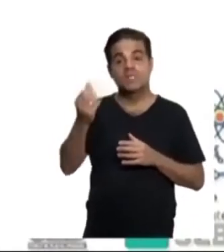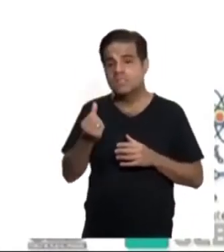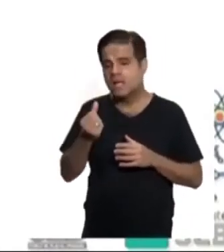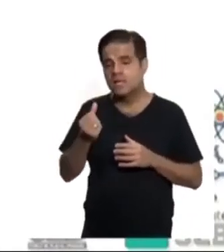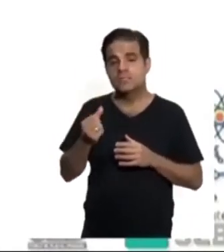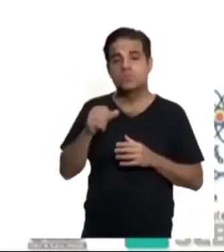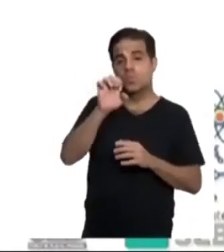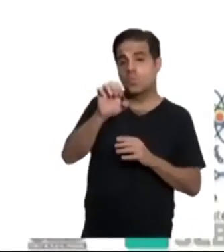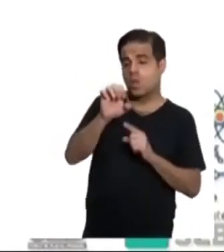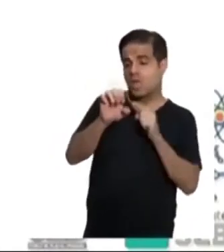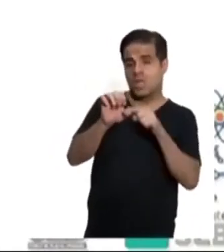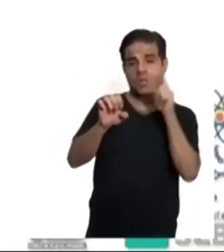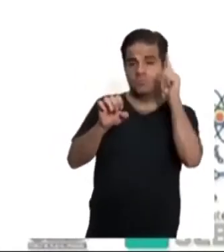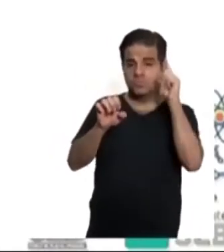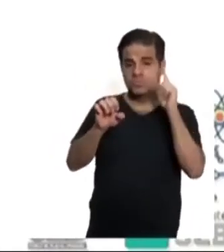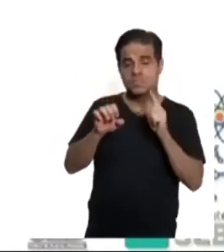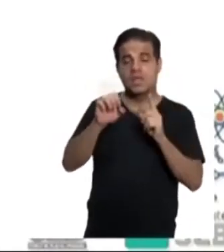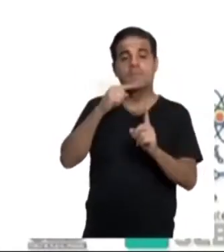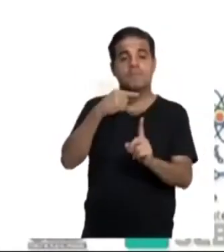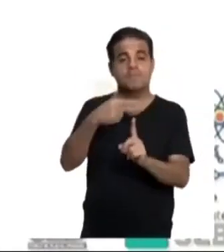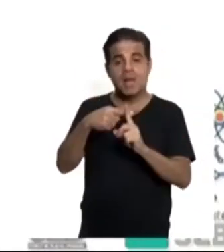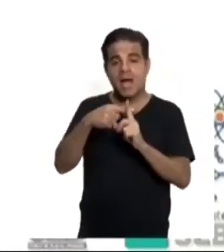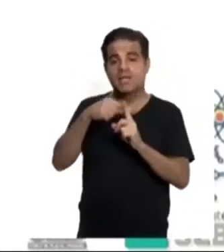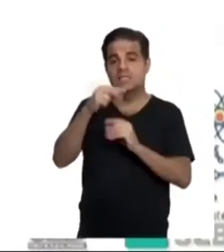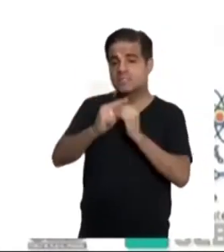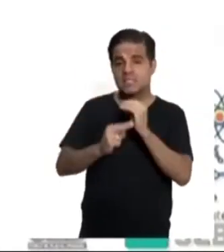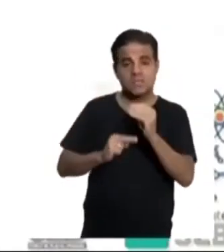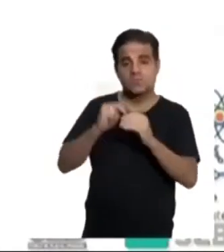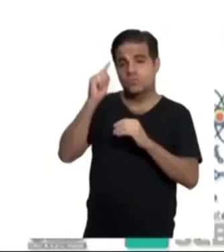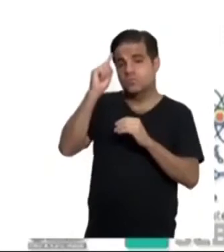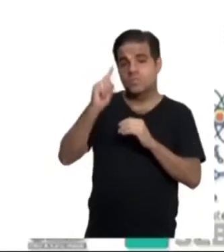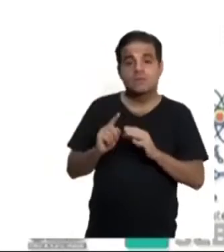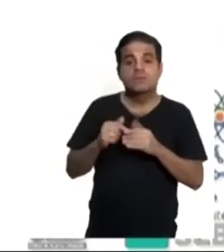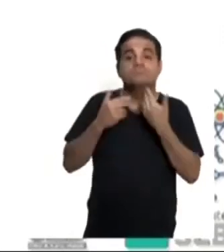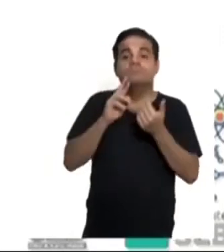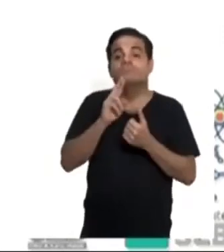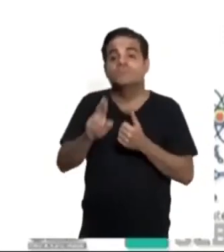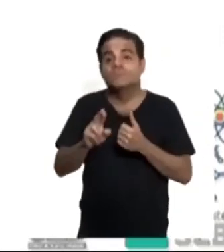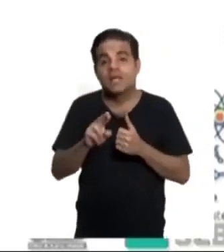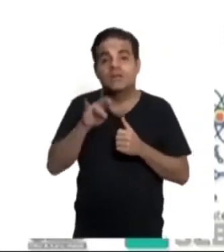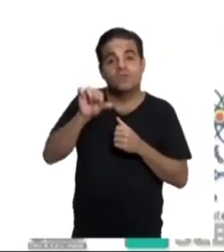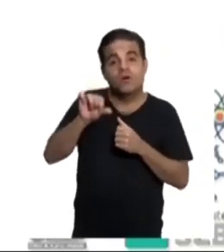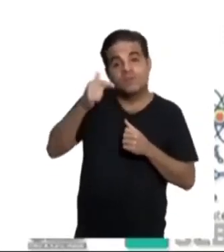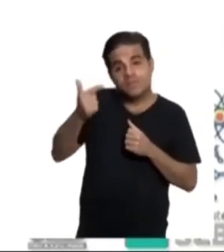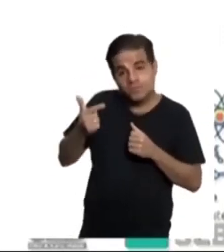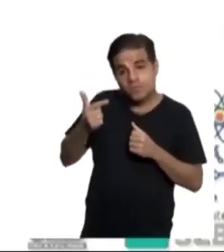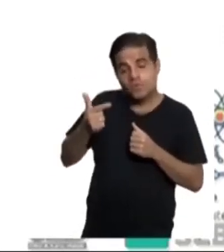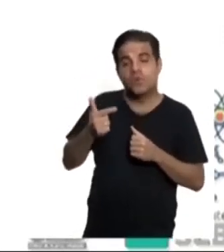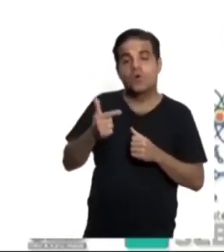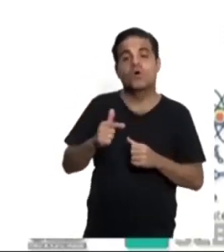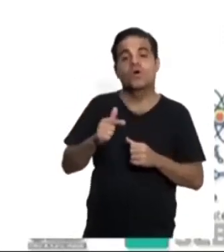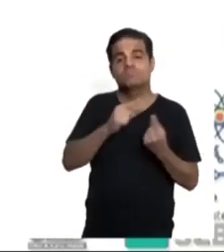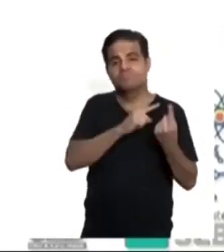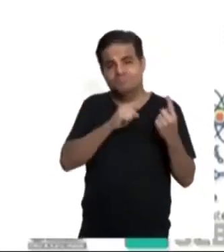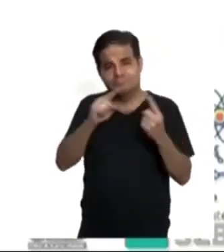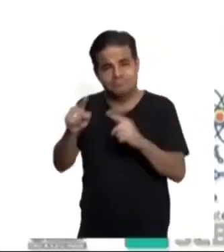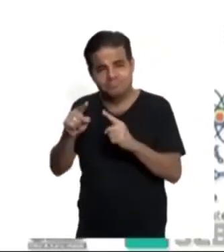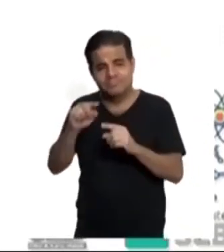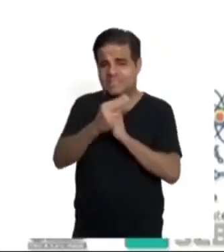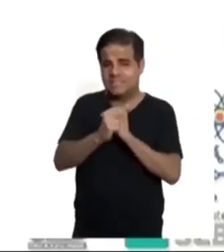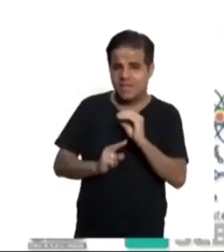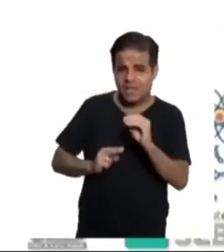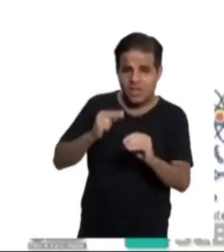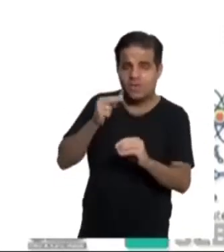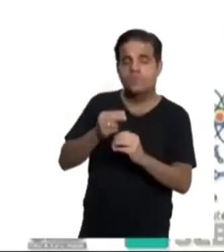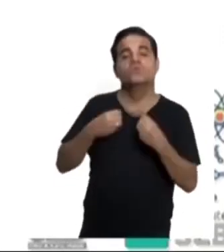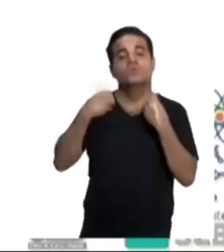não sei, mais nêutrons que também não sei, então olha como que ficou aqui, ó. 92 bombardeado com nêutrons,